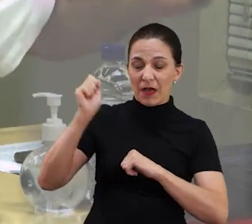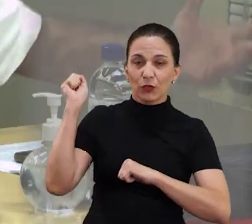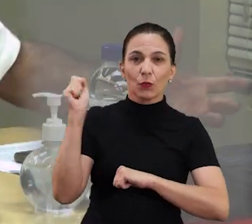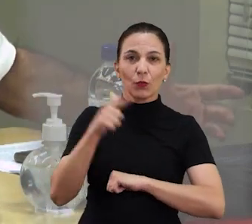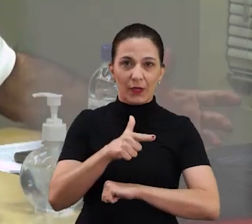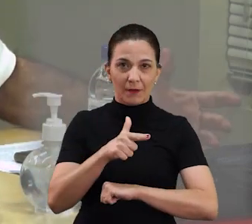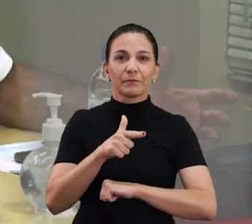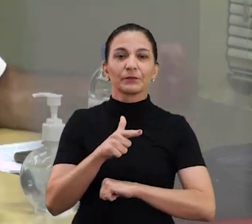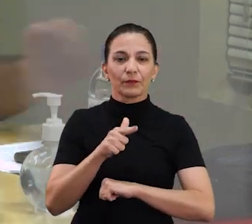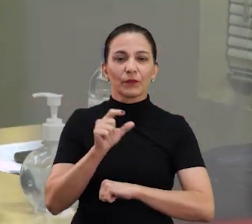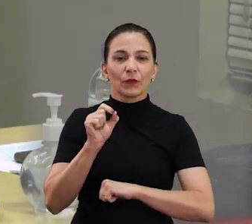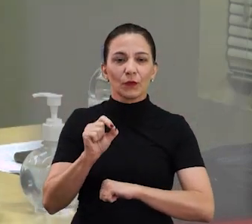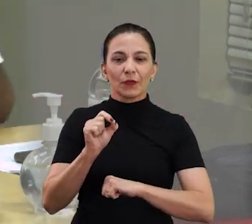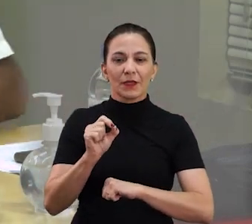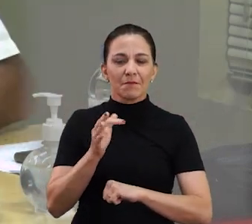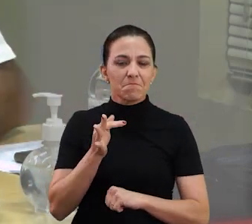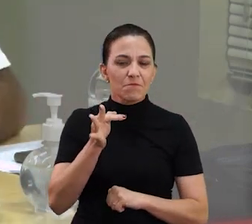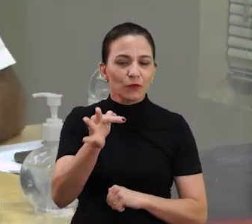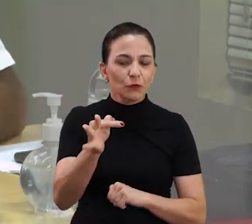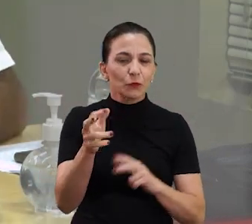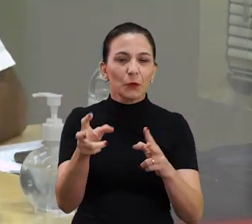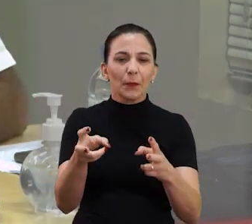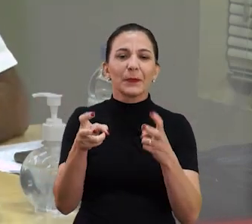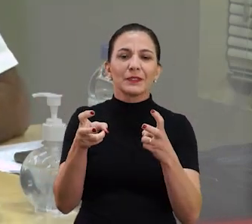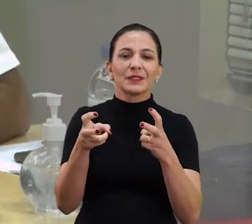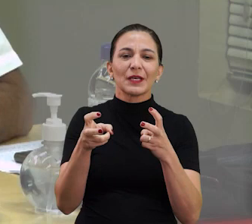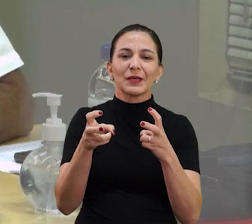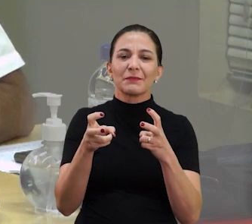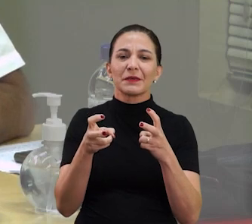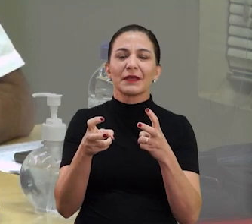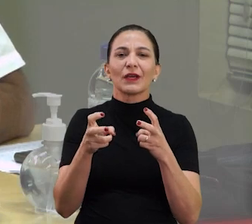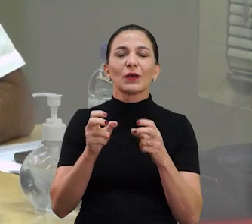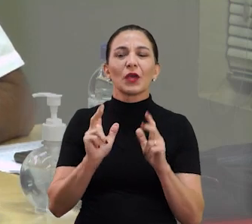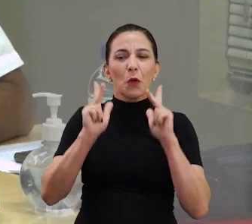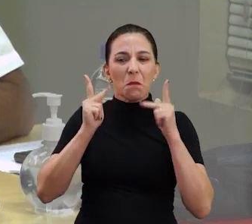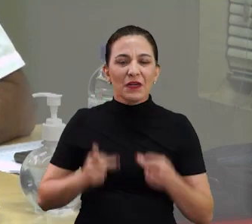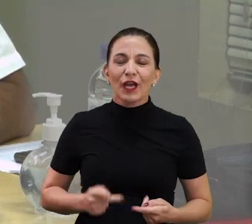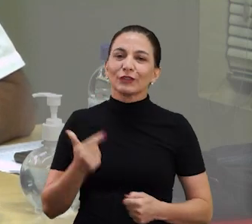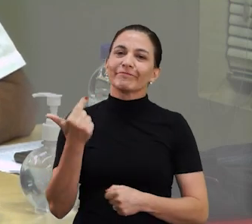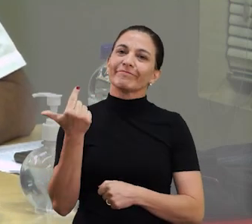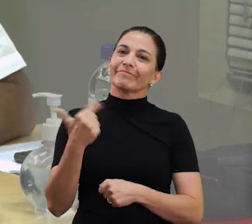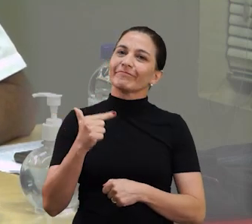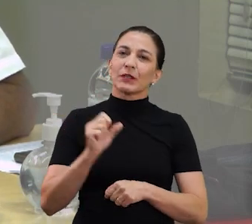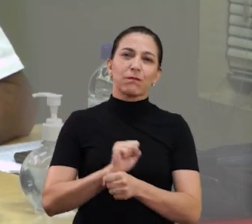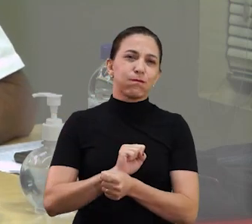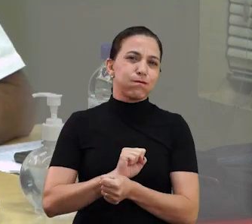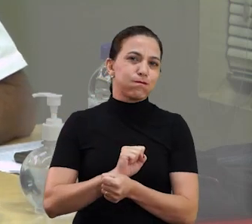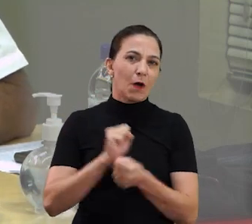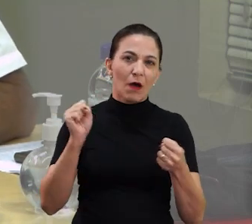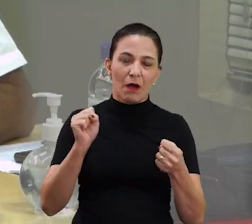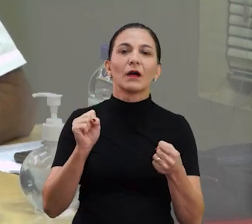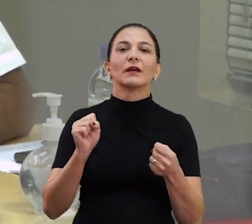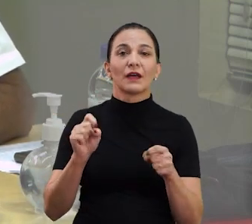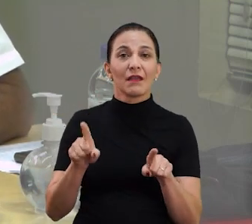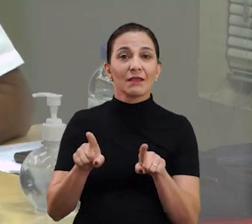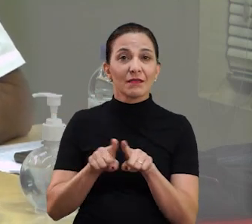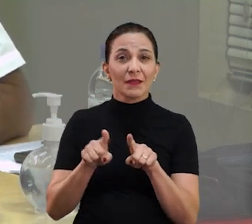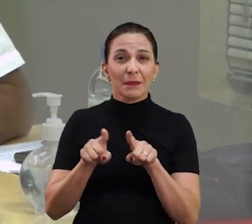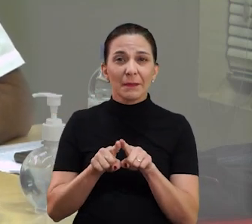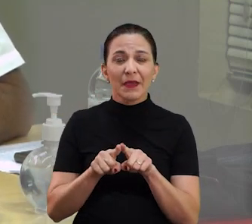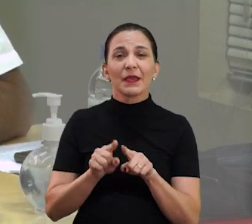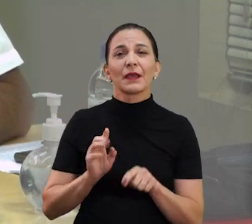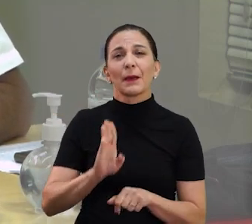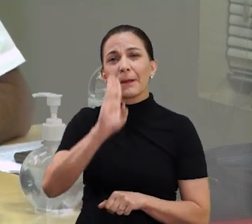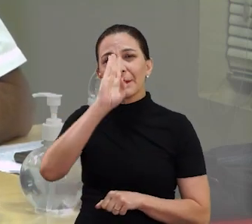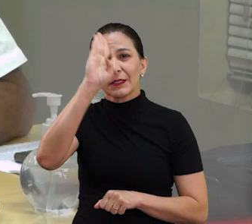vai muito além quer dizer a afirmação de um Horizonte no qual não há possibilidade do humanismo não há possibilidade sequer de